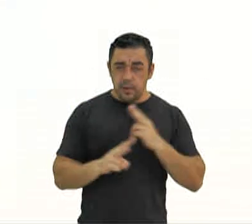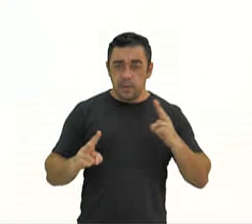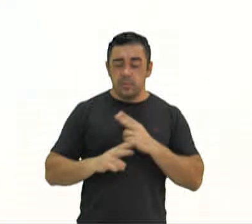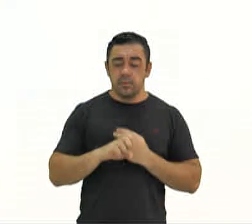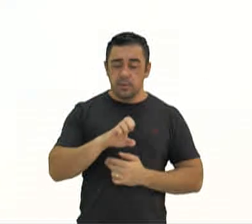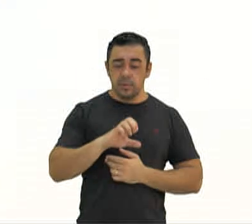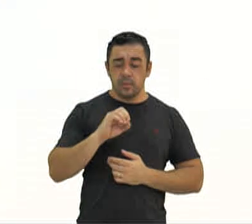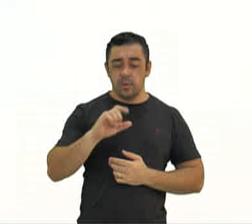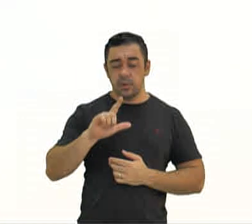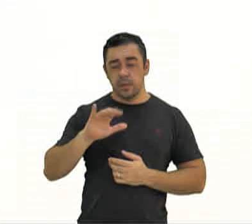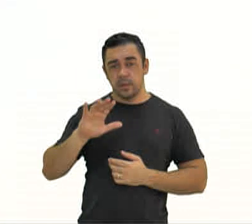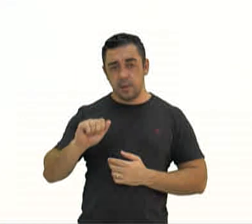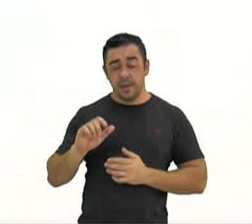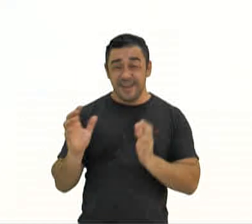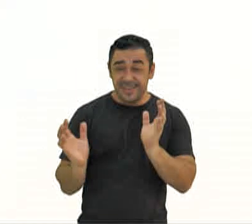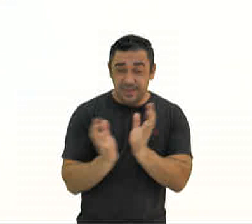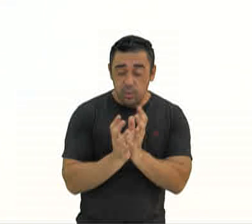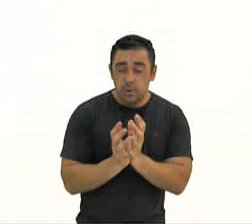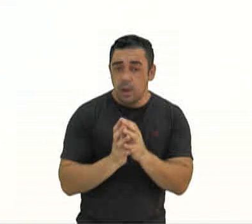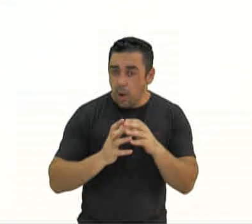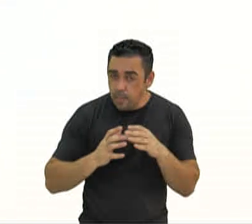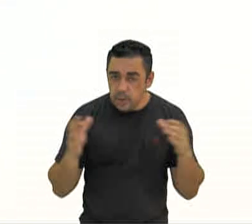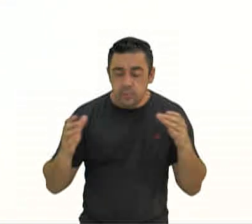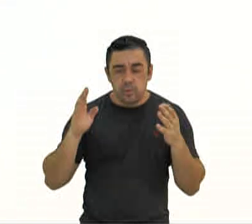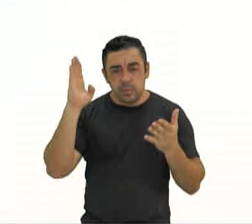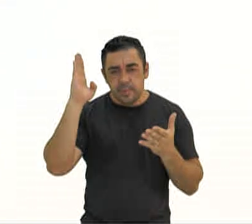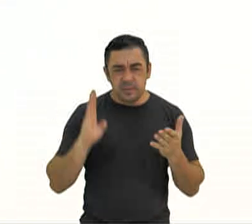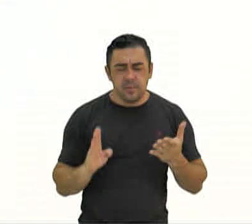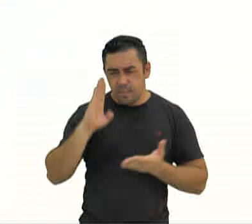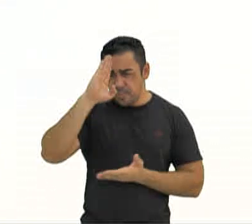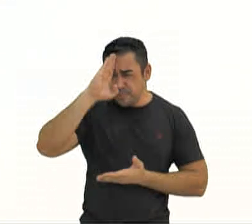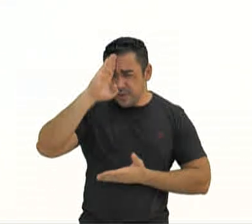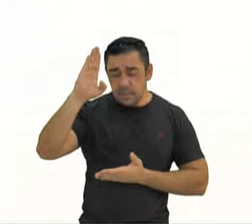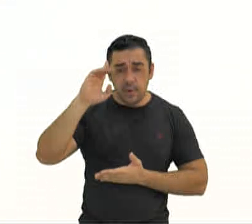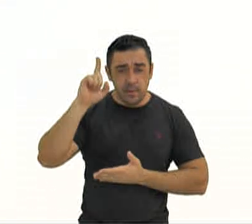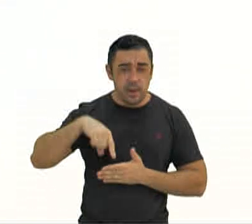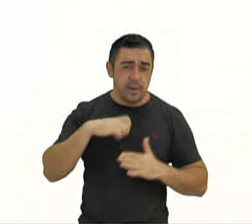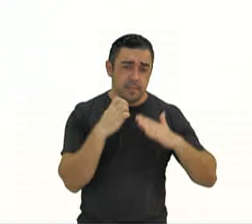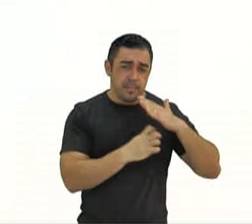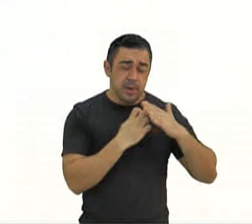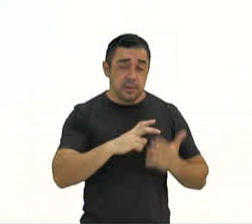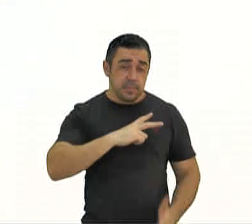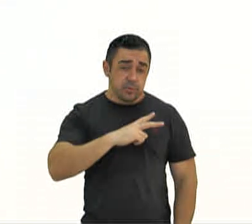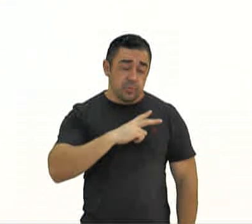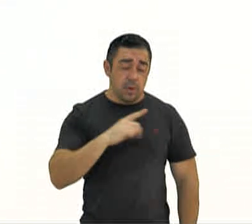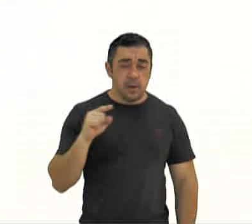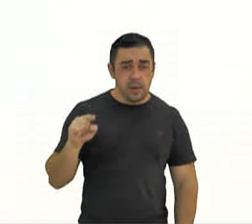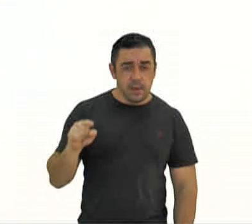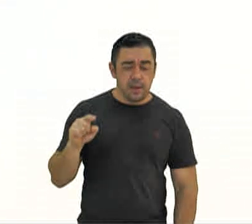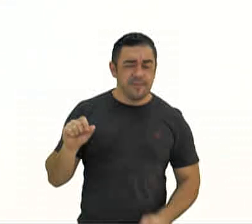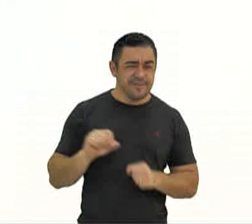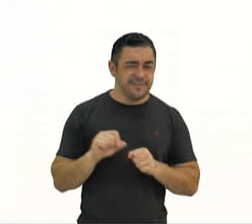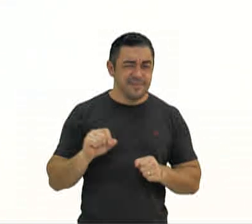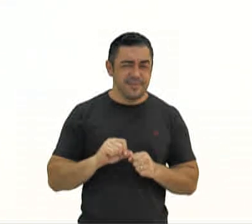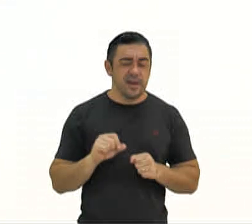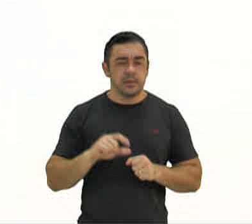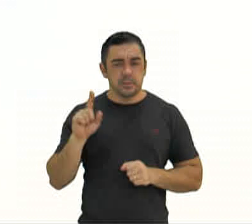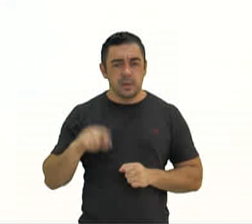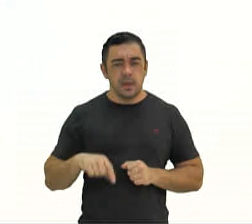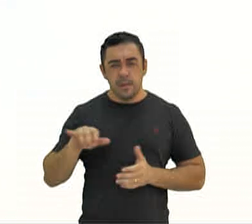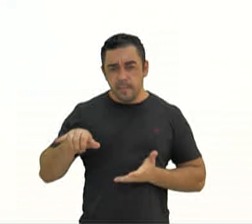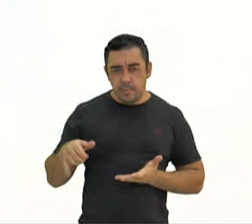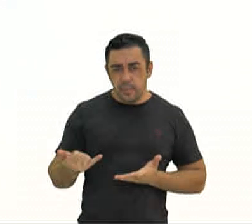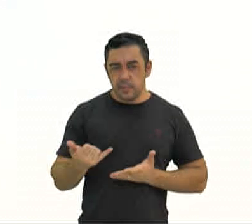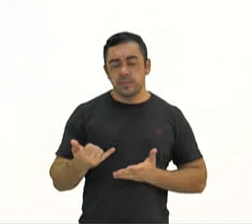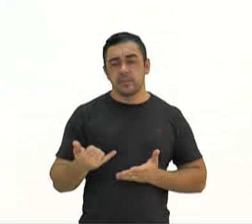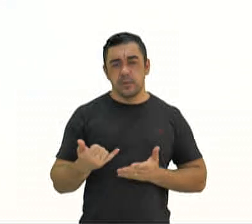Dentro dessa categorização, tem crescido muito no Brasil, principalmente por empresas particulares que operam com o volume de